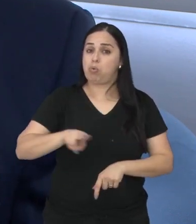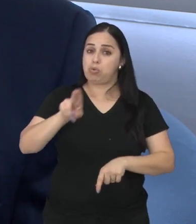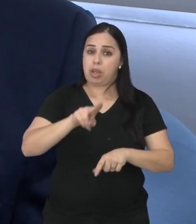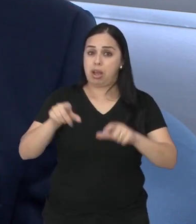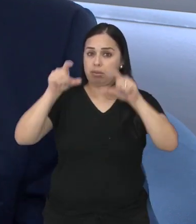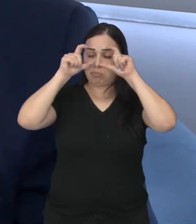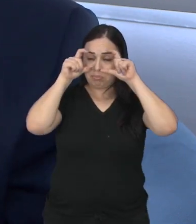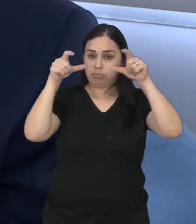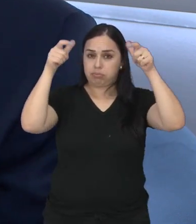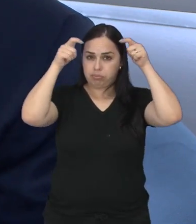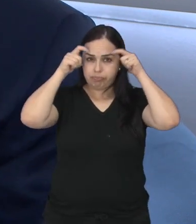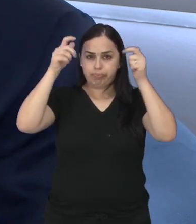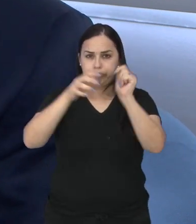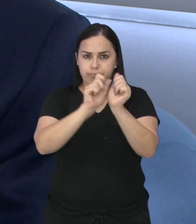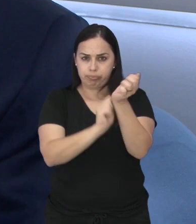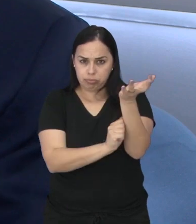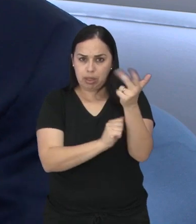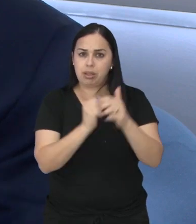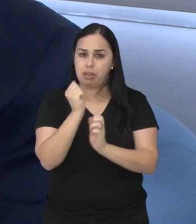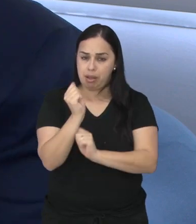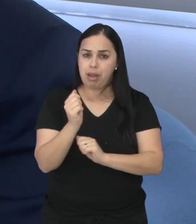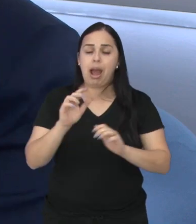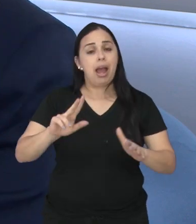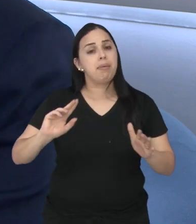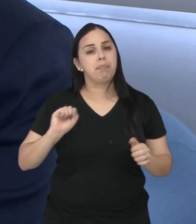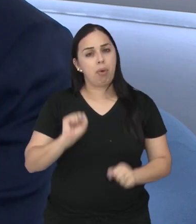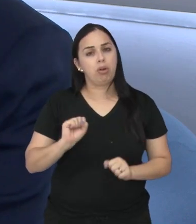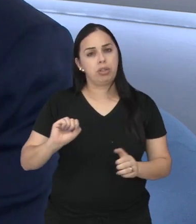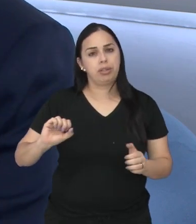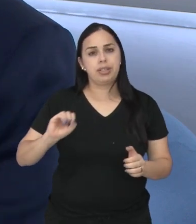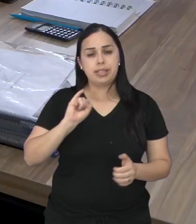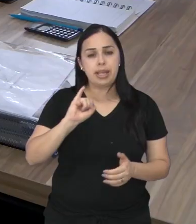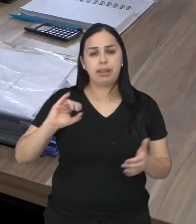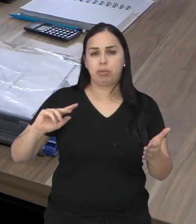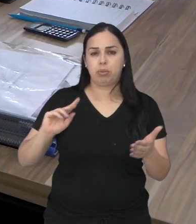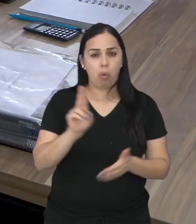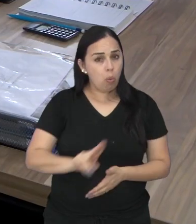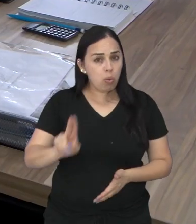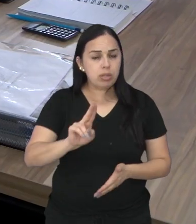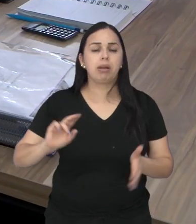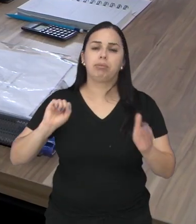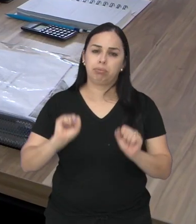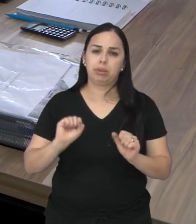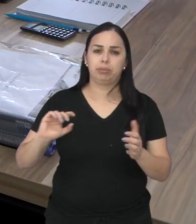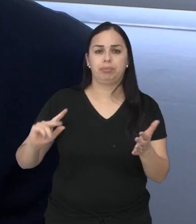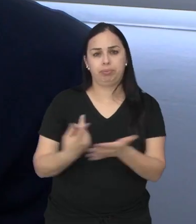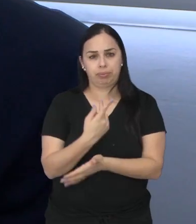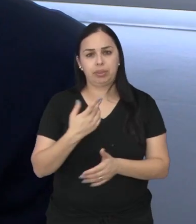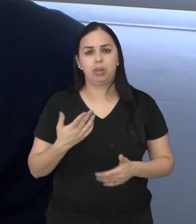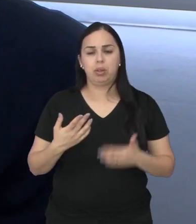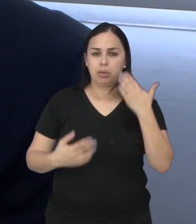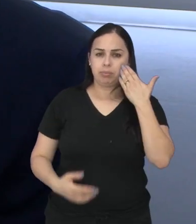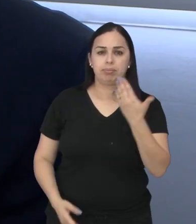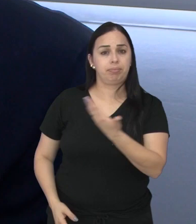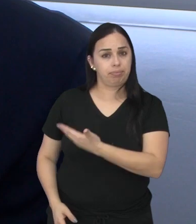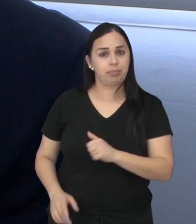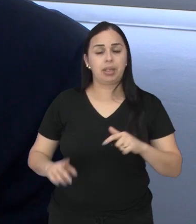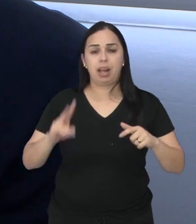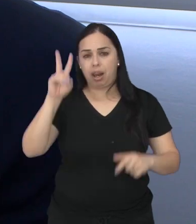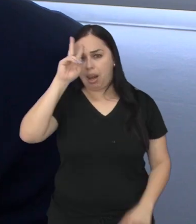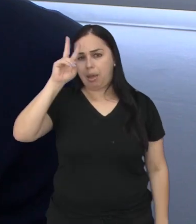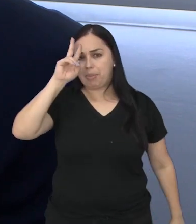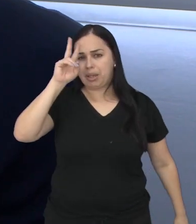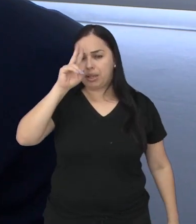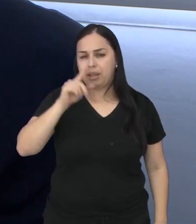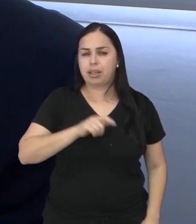haver fiscalização e, infelizmente, ocorrer acidente dentro das empresas. O advogado lembra também que hoje tem muito